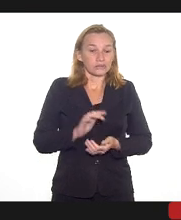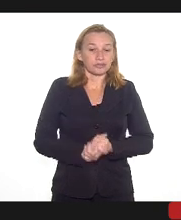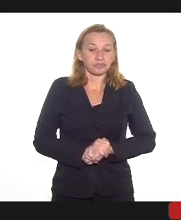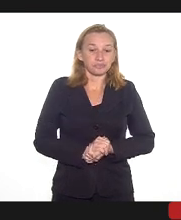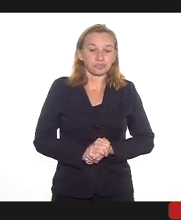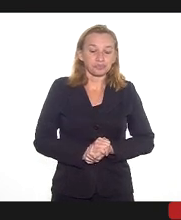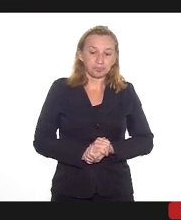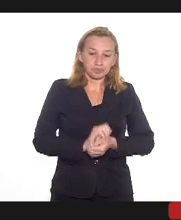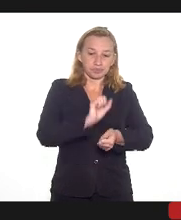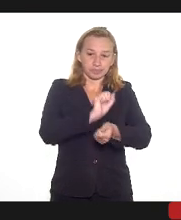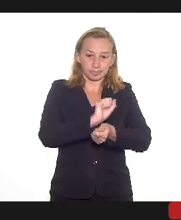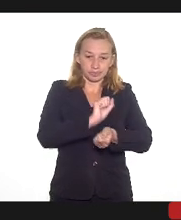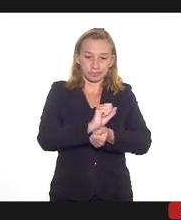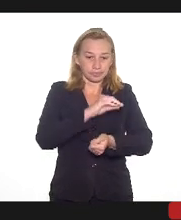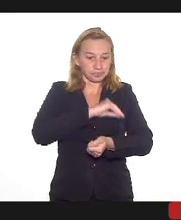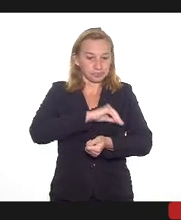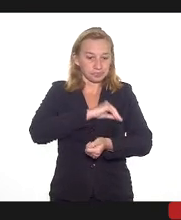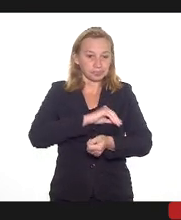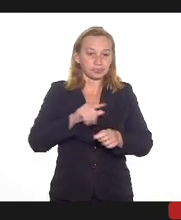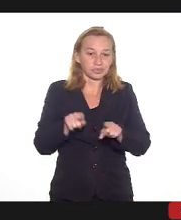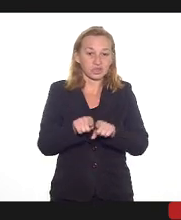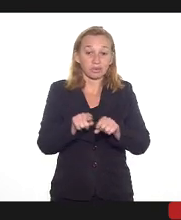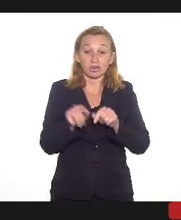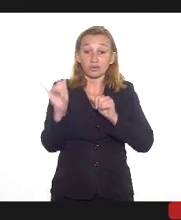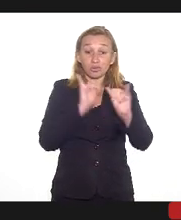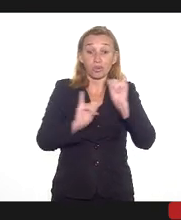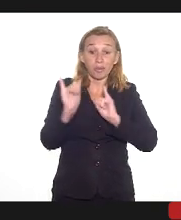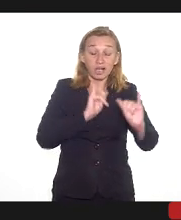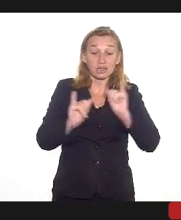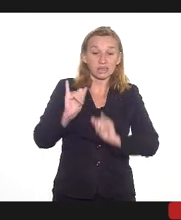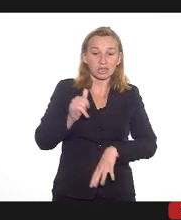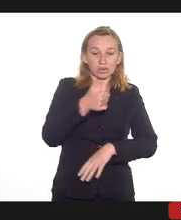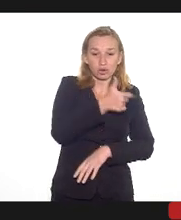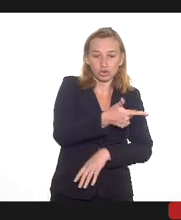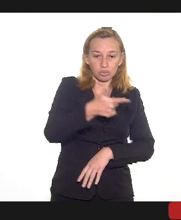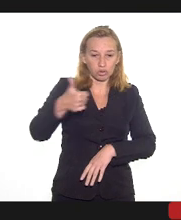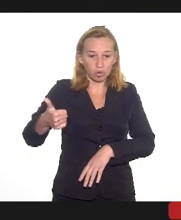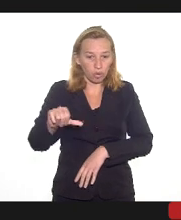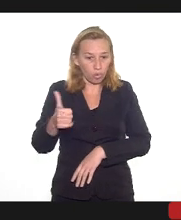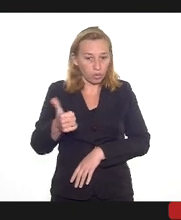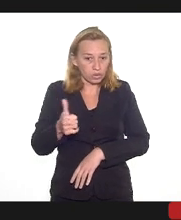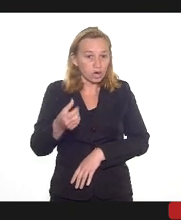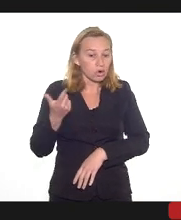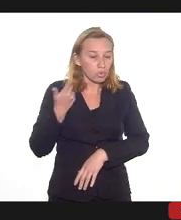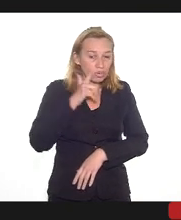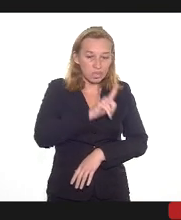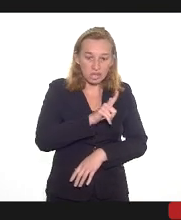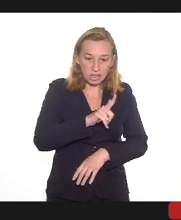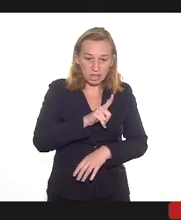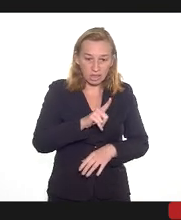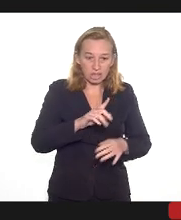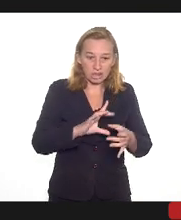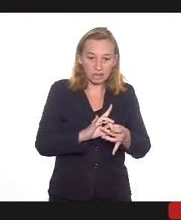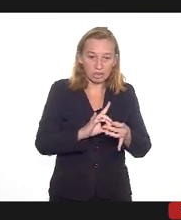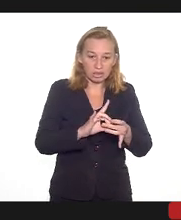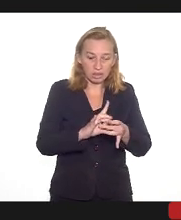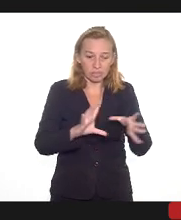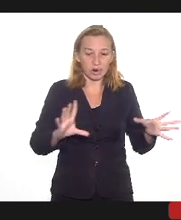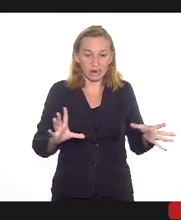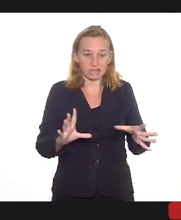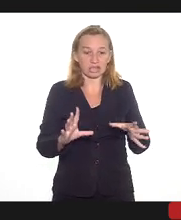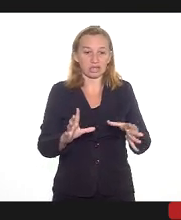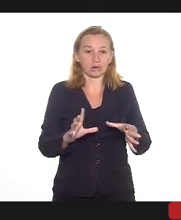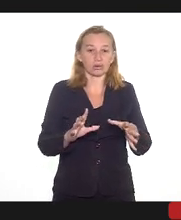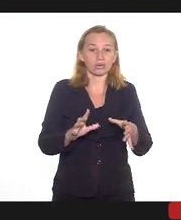do congelamento, que são os enquadramentos por formação. Em 2011, nós conseguimos o descongelamento do plano de carreira dos funcionários